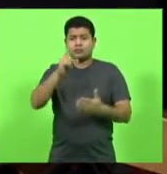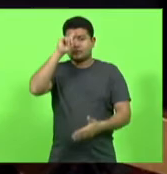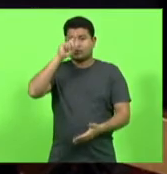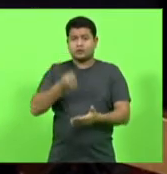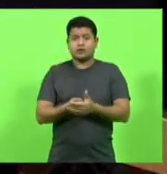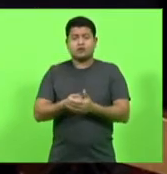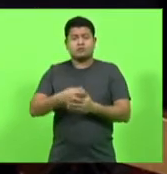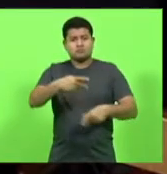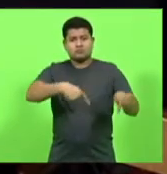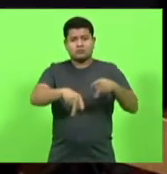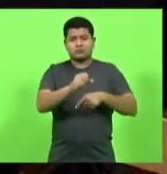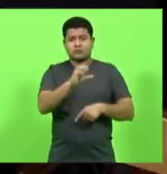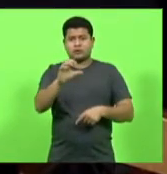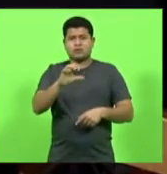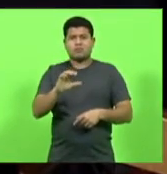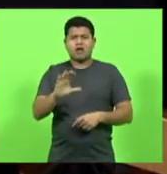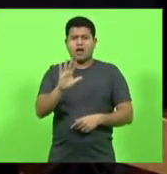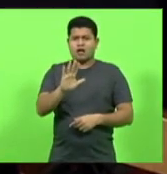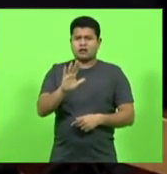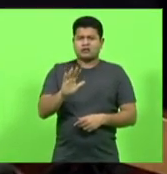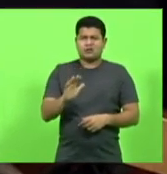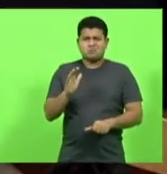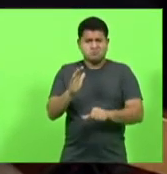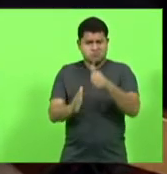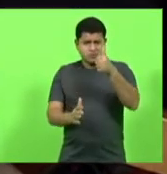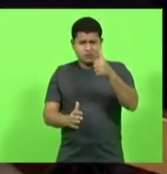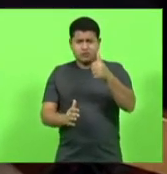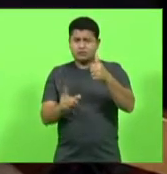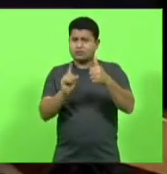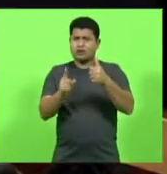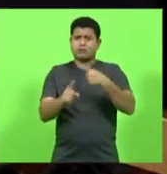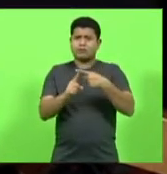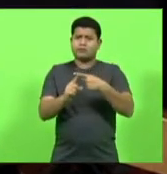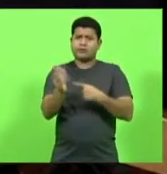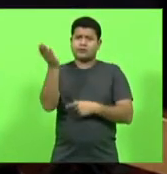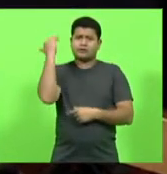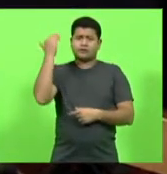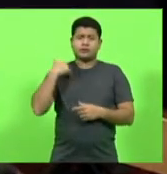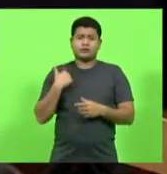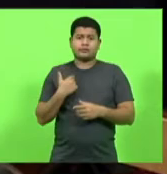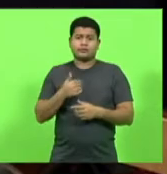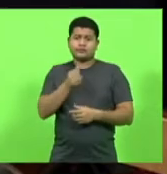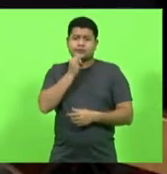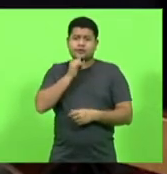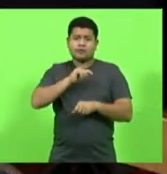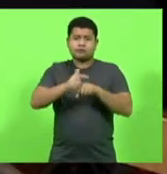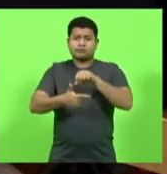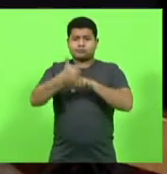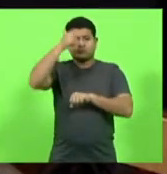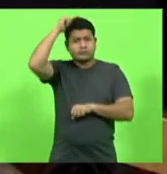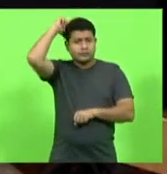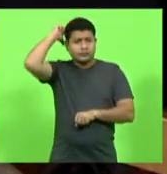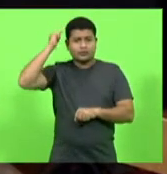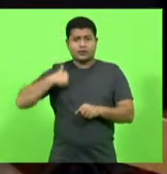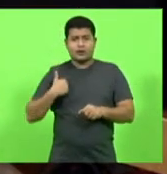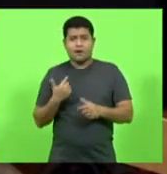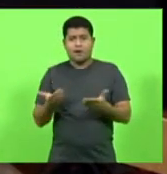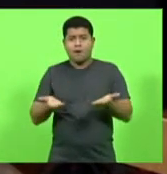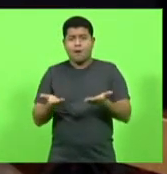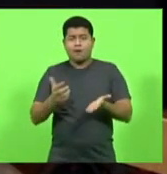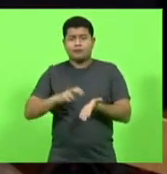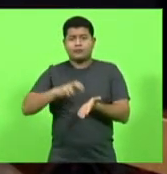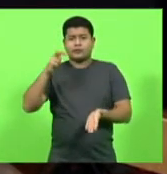maneira inédita, porque no passado, o próprio governador Espiridião Amin, citava hoje de manhã o deputado